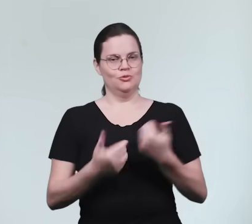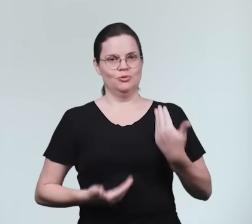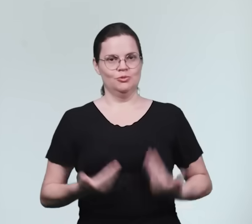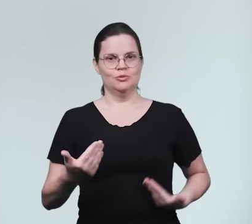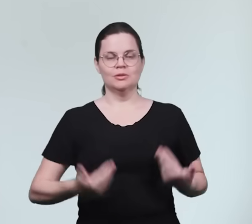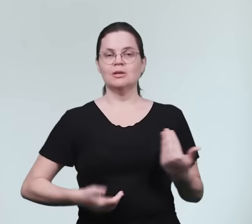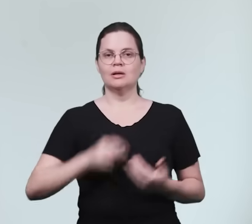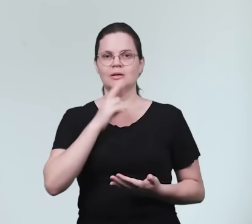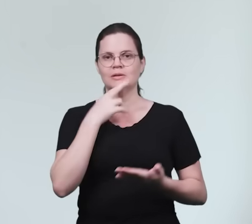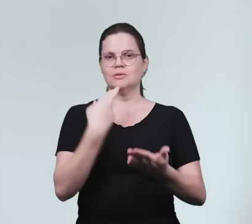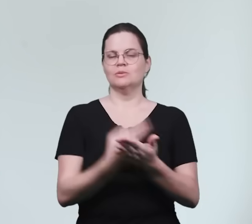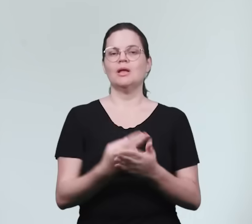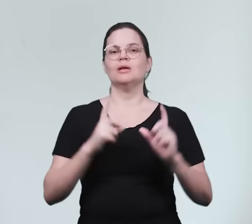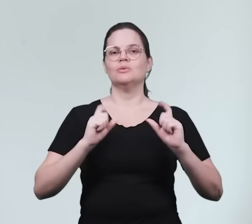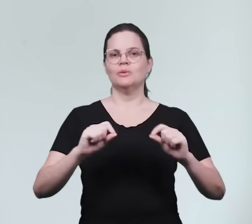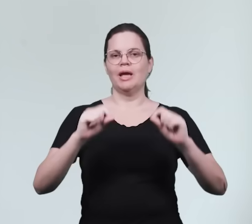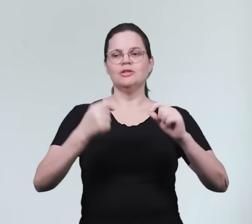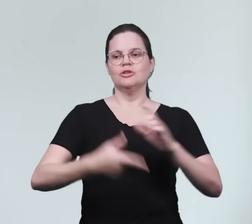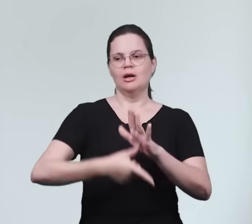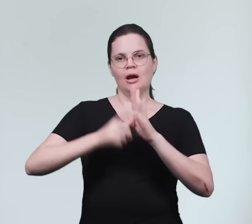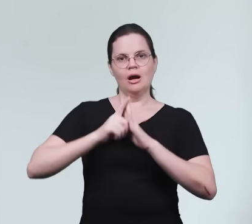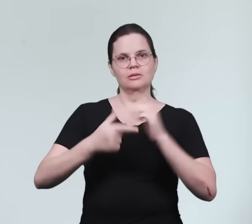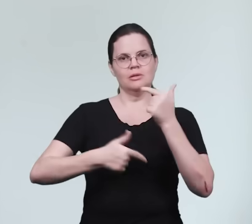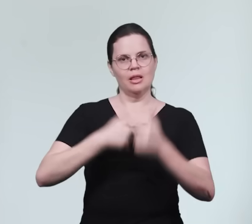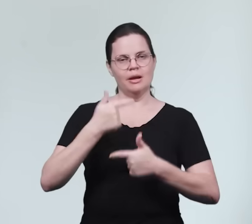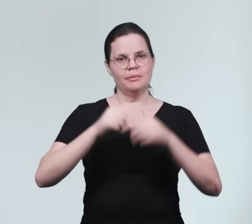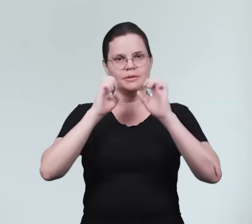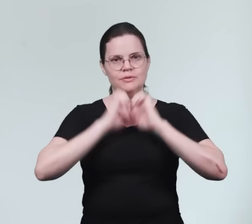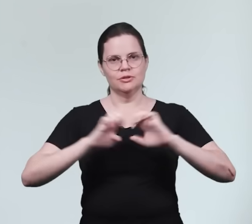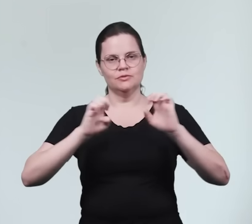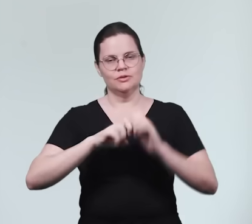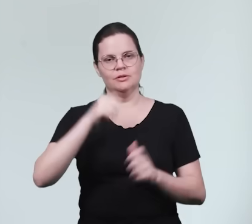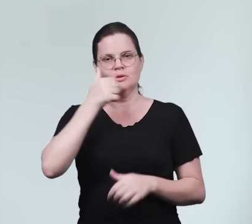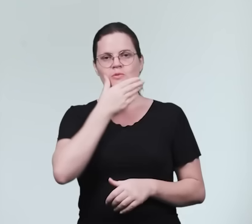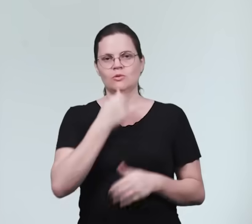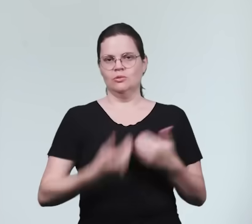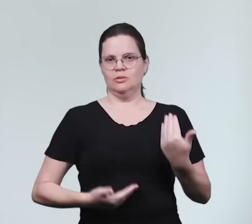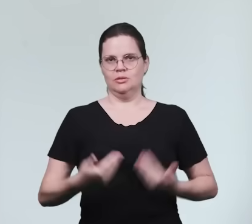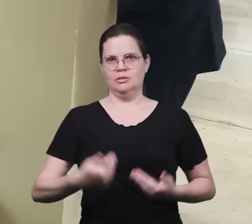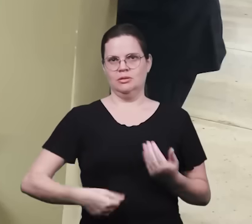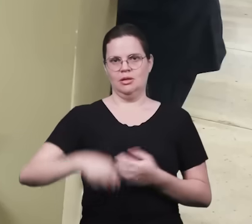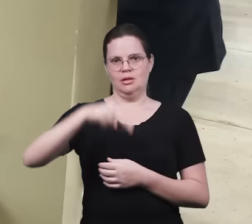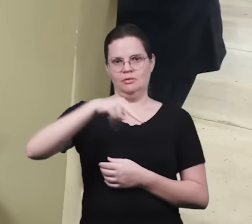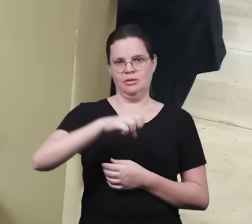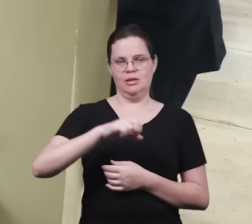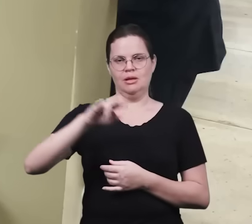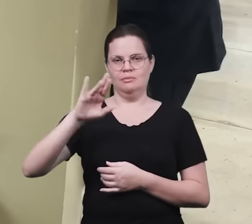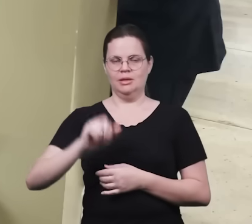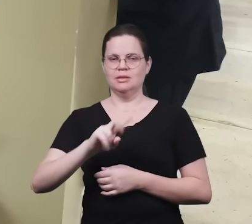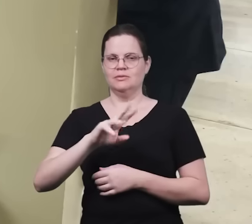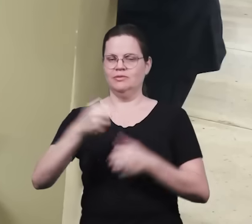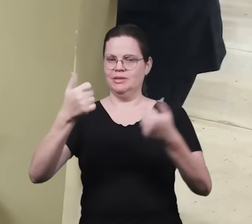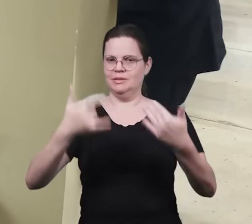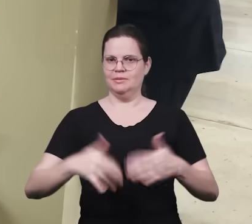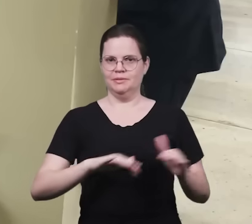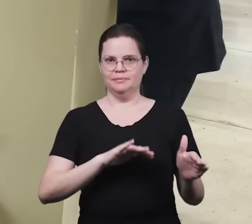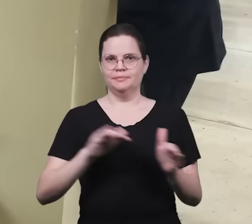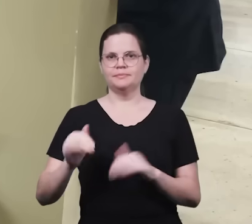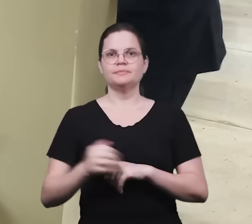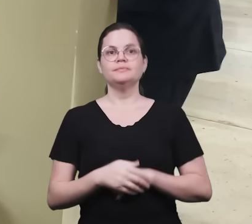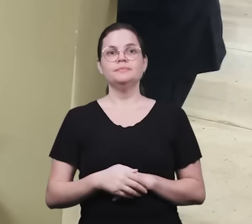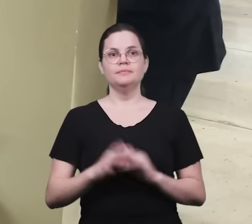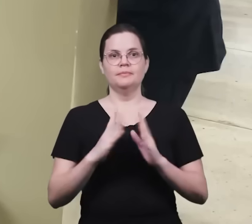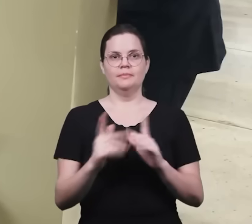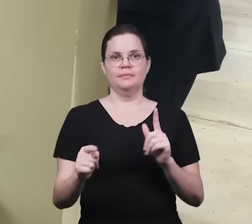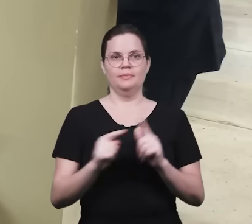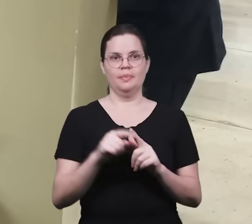frutos de trabalhos evangelísticos. O irmão Neemias José irá nos dar mais detalhes. Na ICM em Rio Verde, tivemos um culto